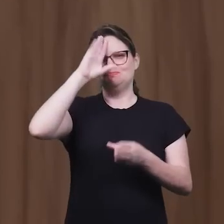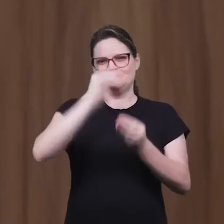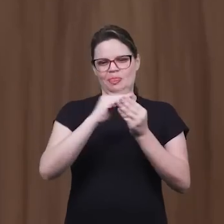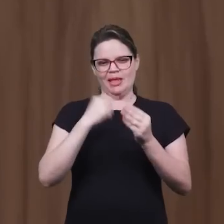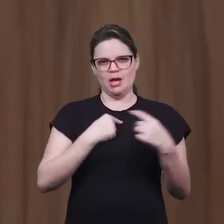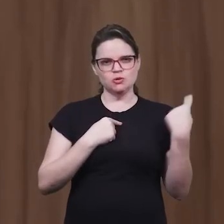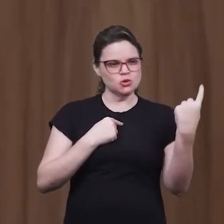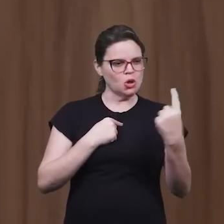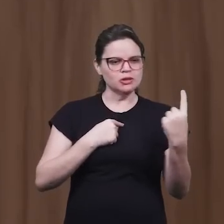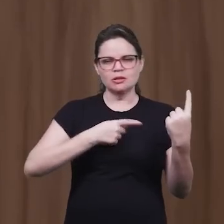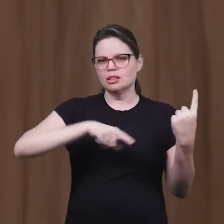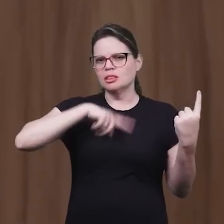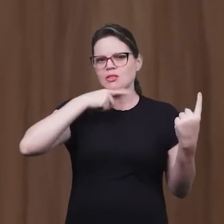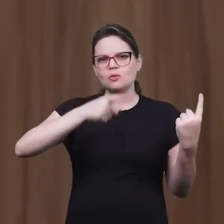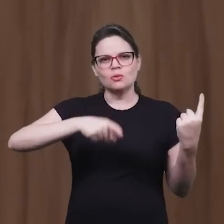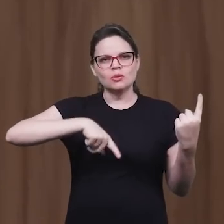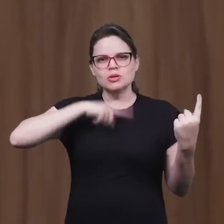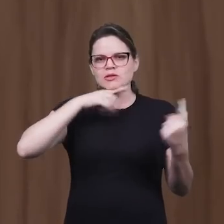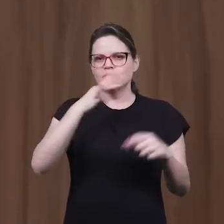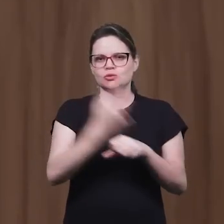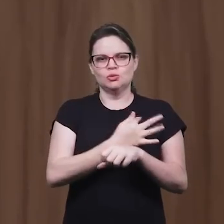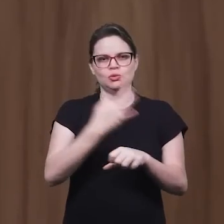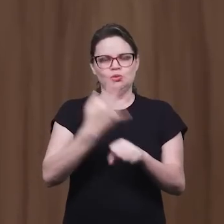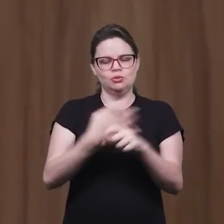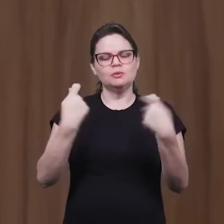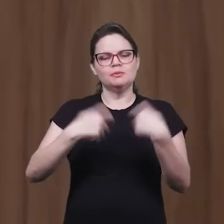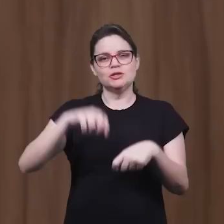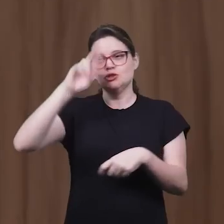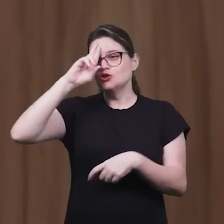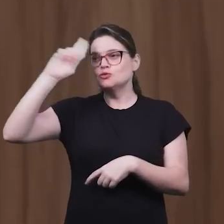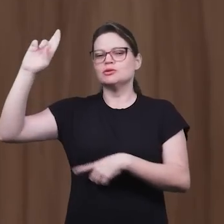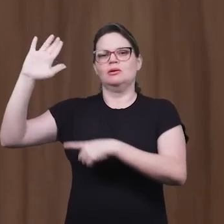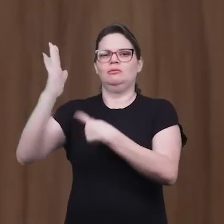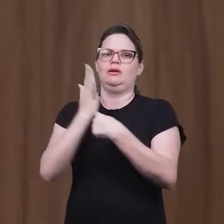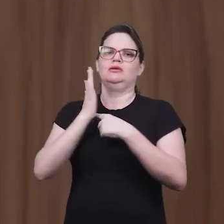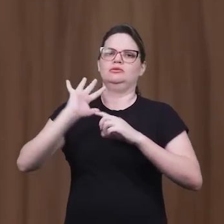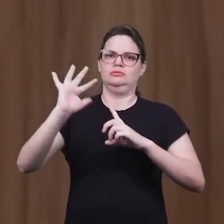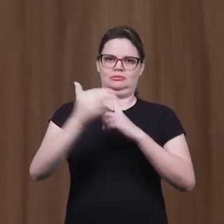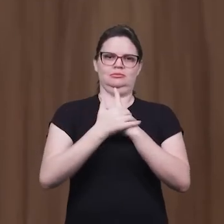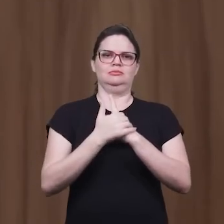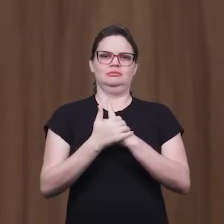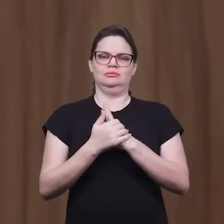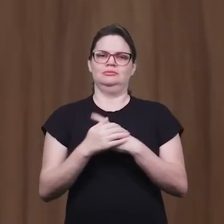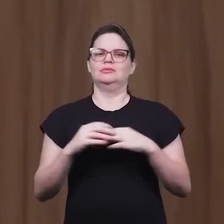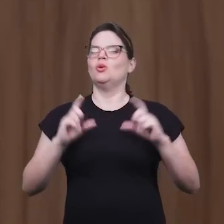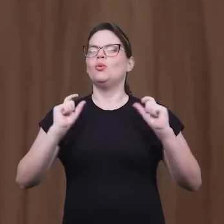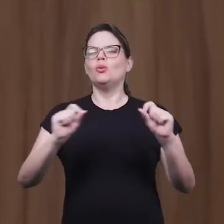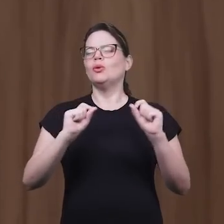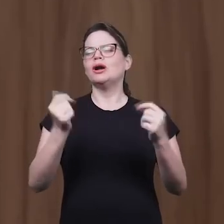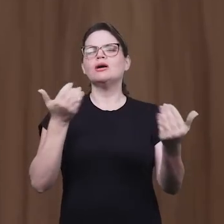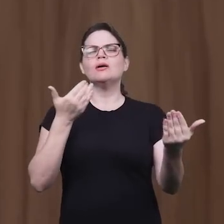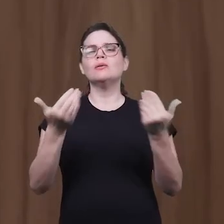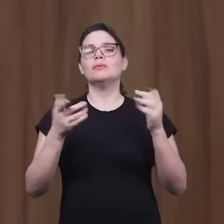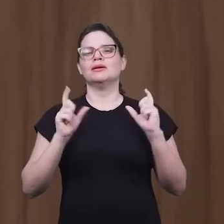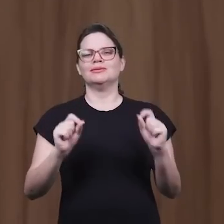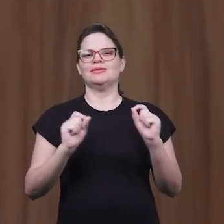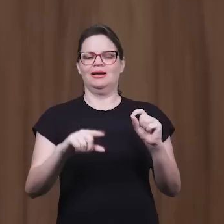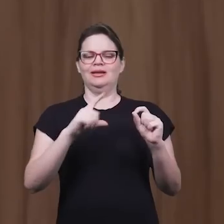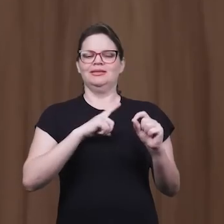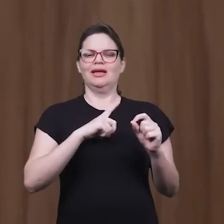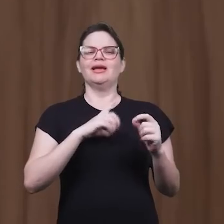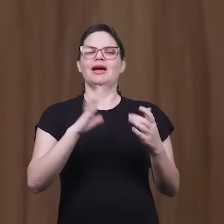nós, qual é o ensino que nós podemos tirar disso? Existem batalhas